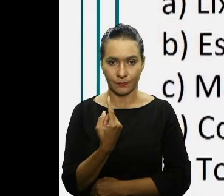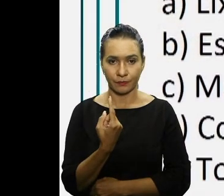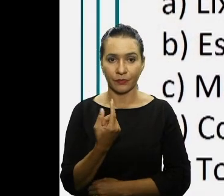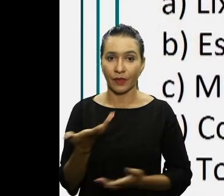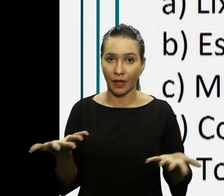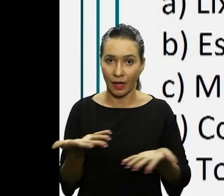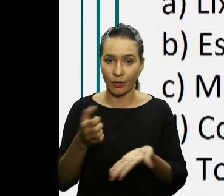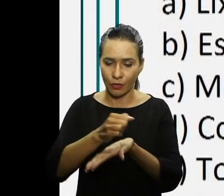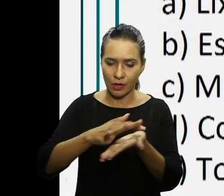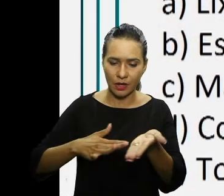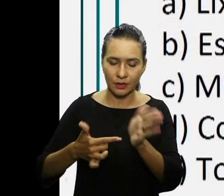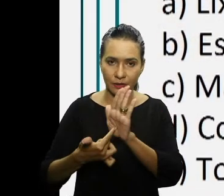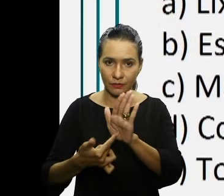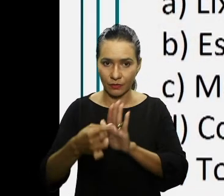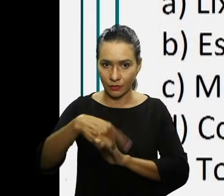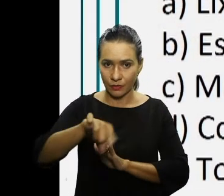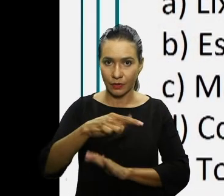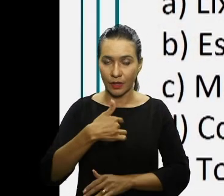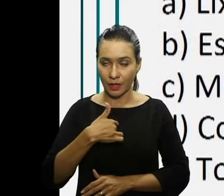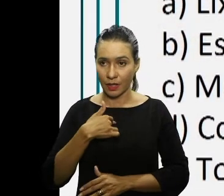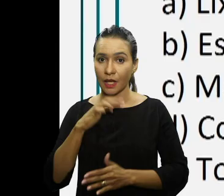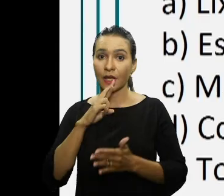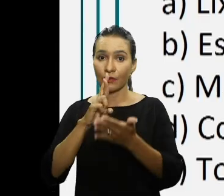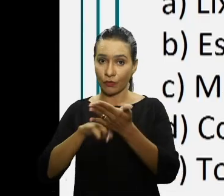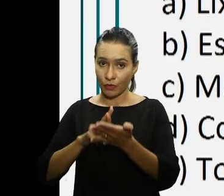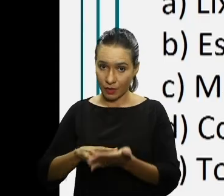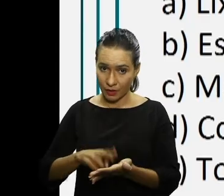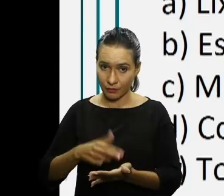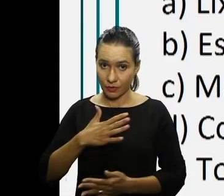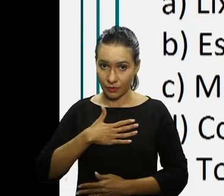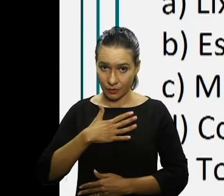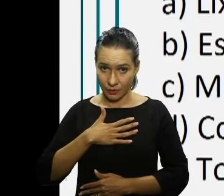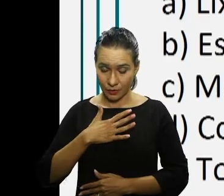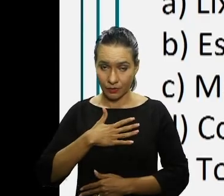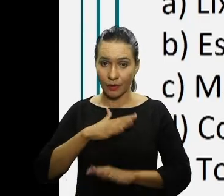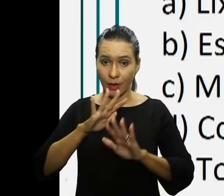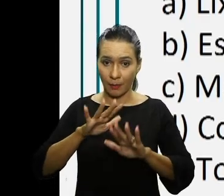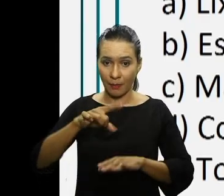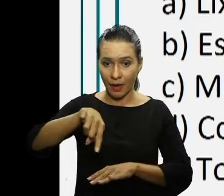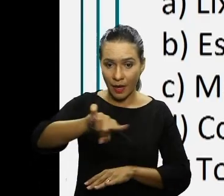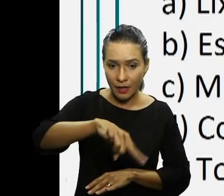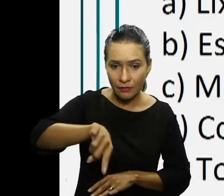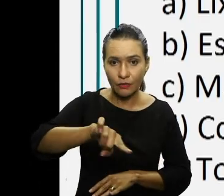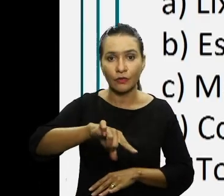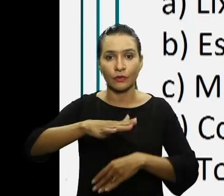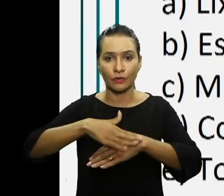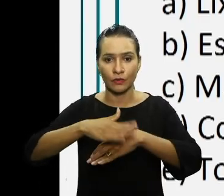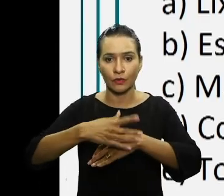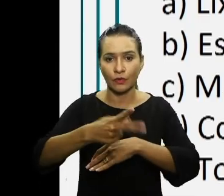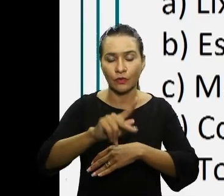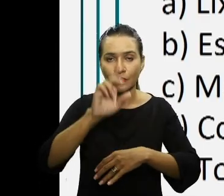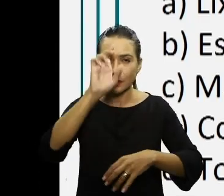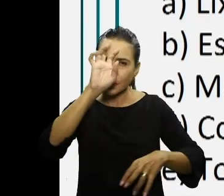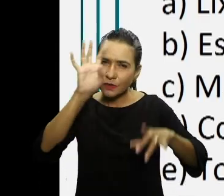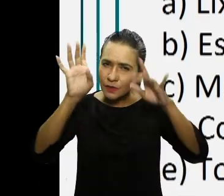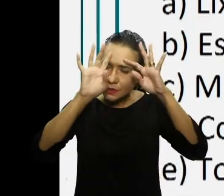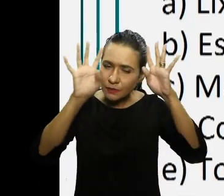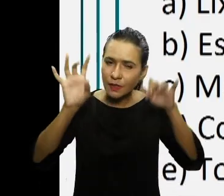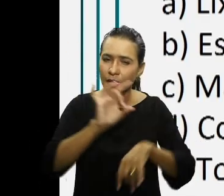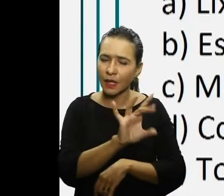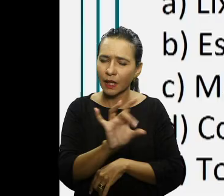trouxe uma atividade para vocês, eu vou responder como se fosse eu, tá certo? Mas vocês aí pensem